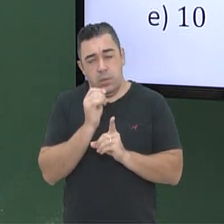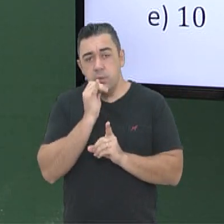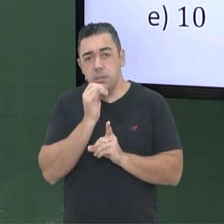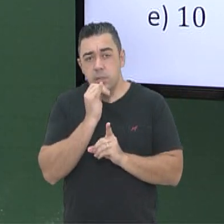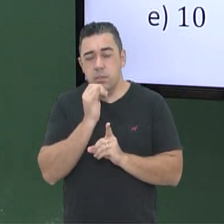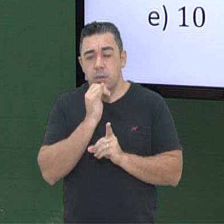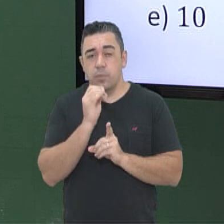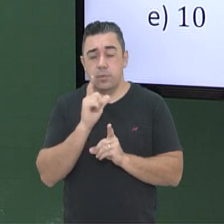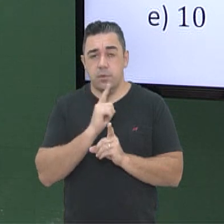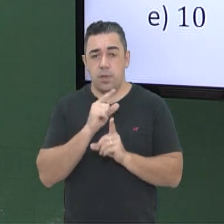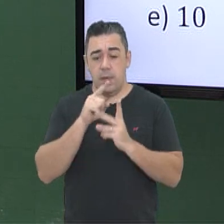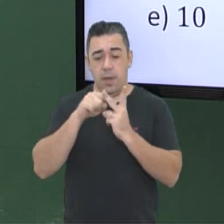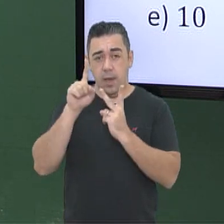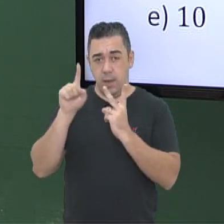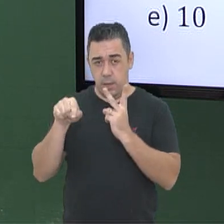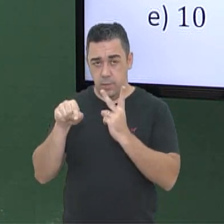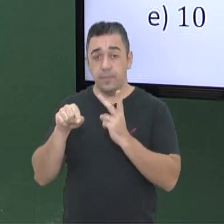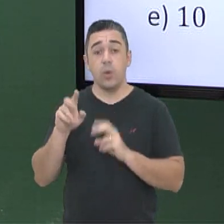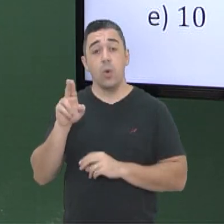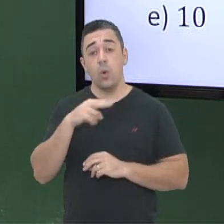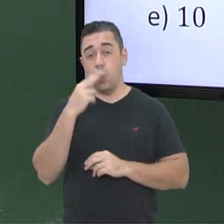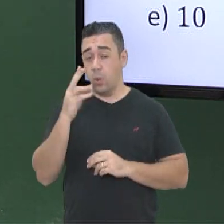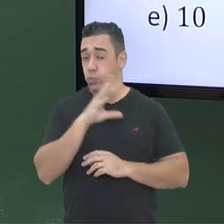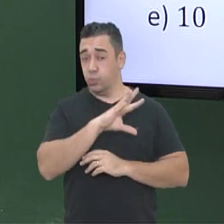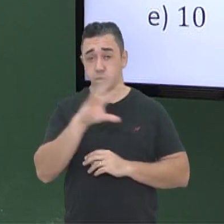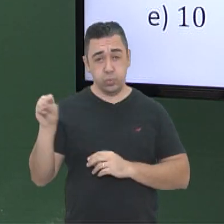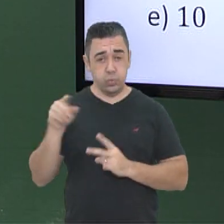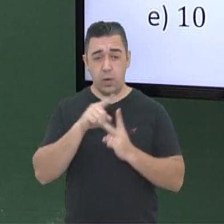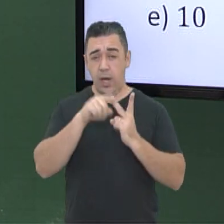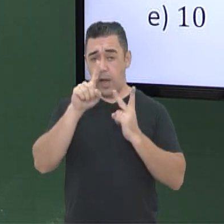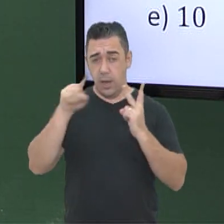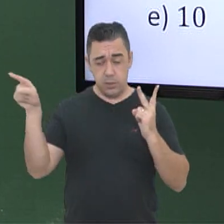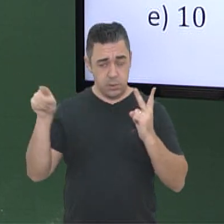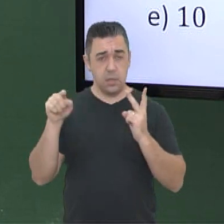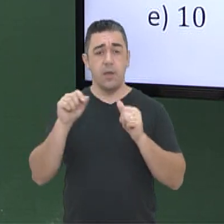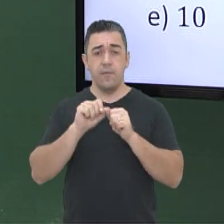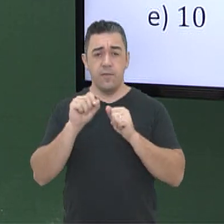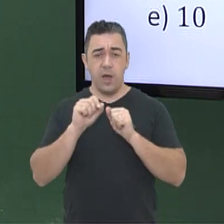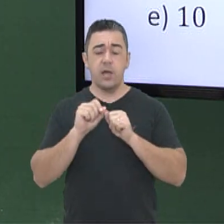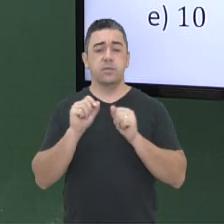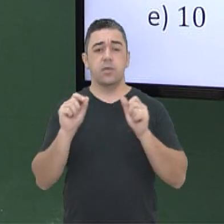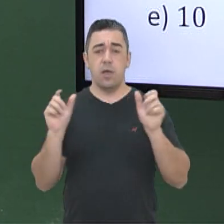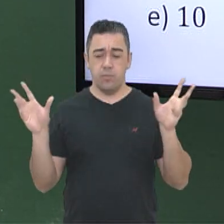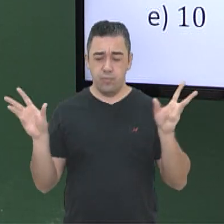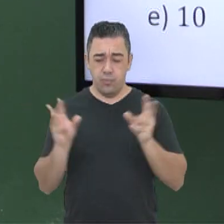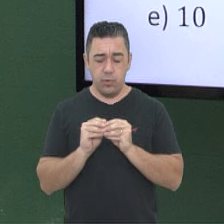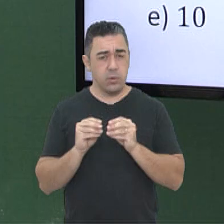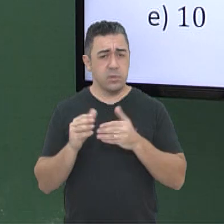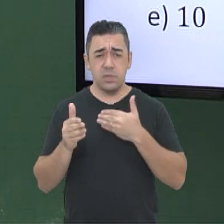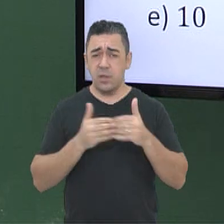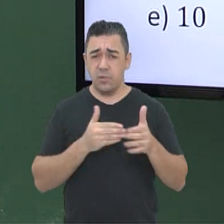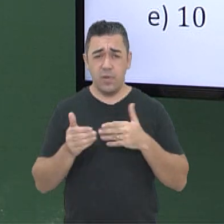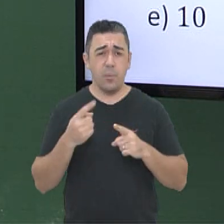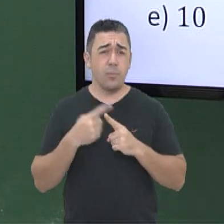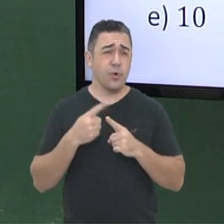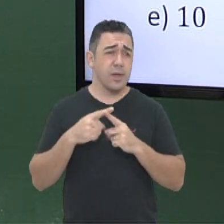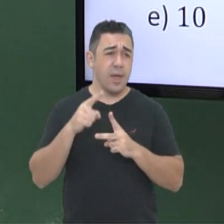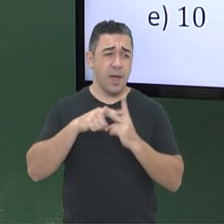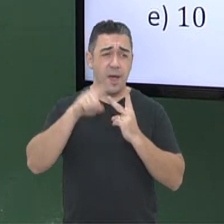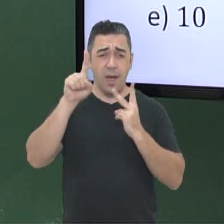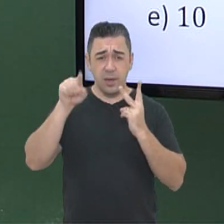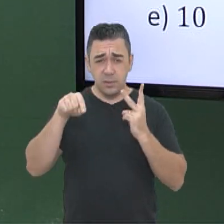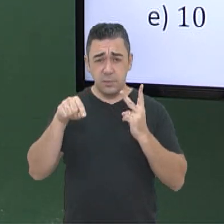necessário. Ou você pode transformar tudo em raiz, fatorar e trabalhar com ele como raiz. Tanto faz. Por que raiz, prof?